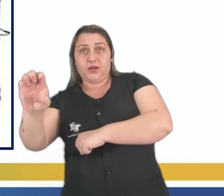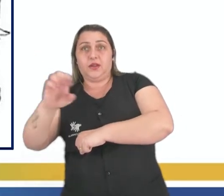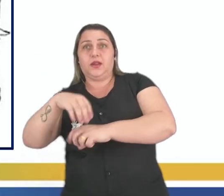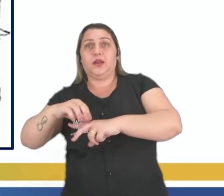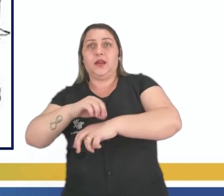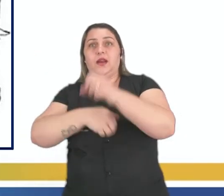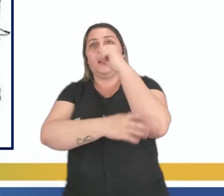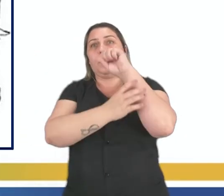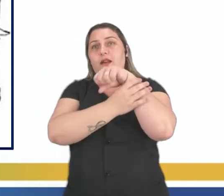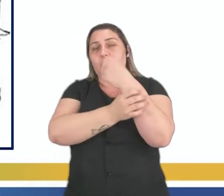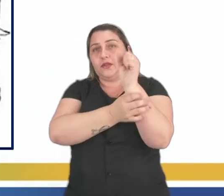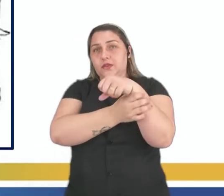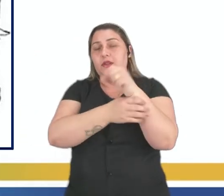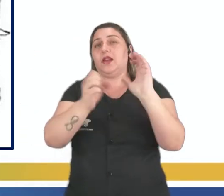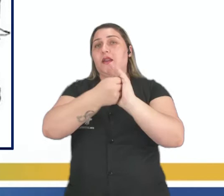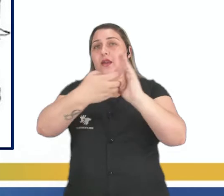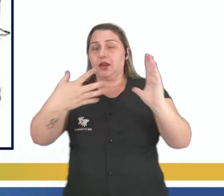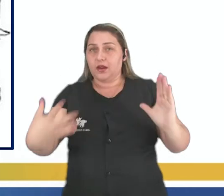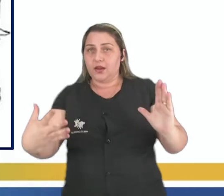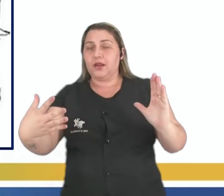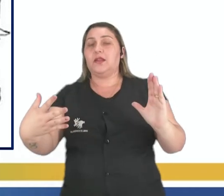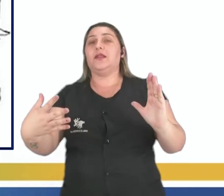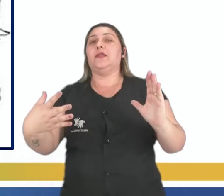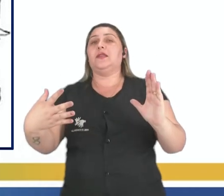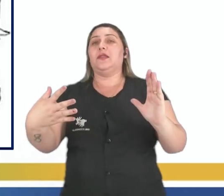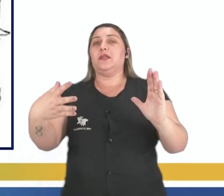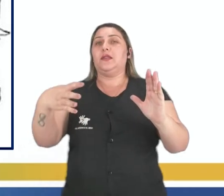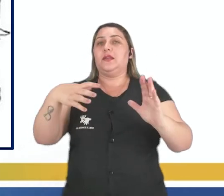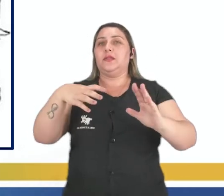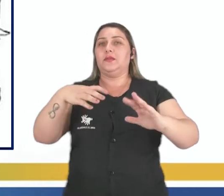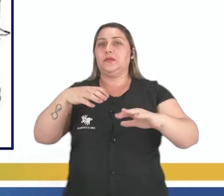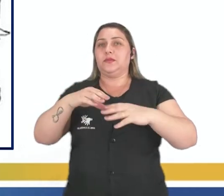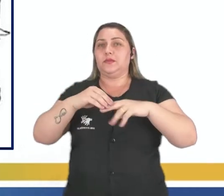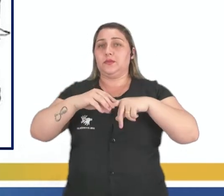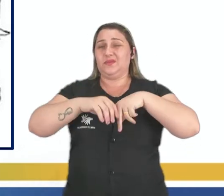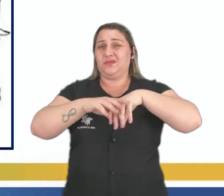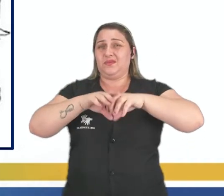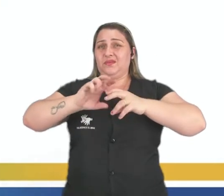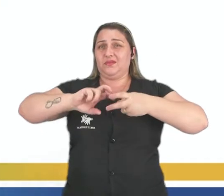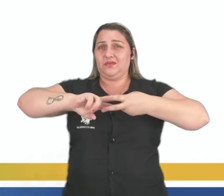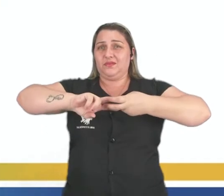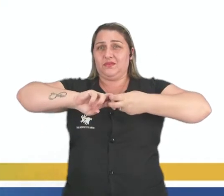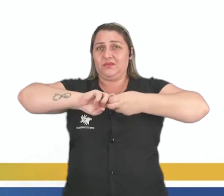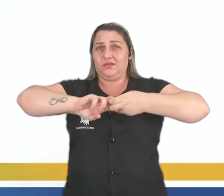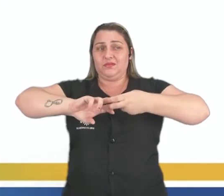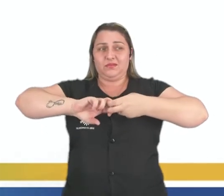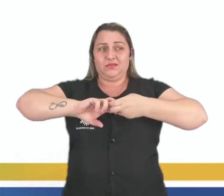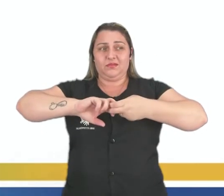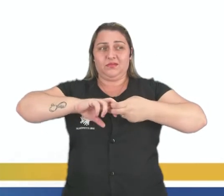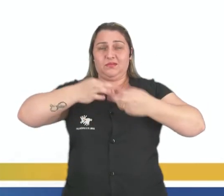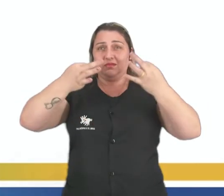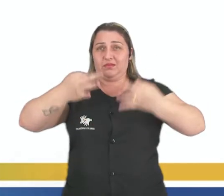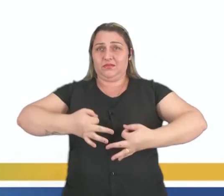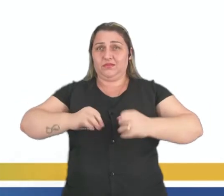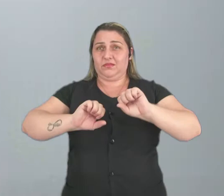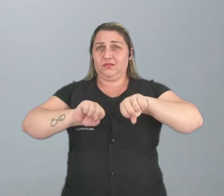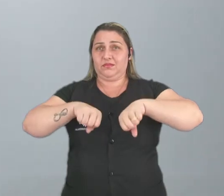principal, obviamente, a mobilidade desproporcional das articulações do indivíduo. A gente pode,